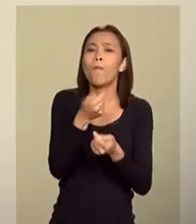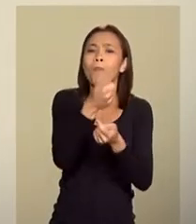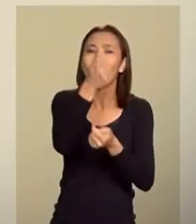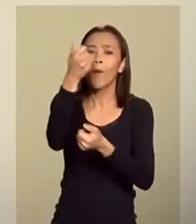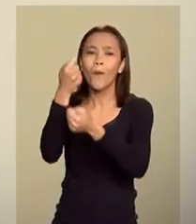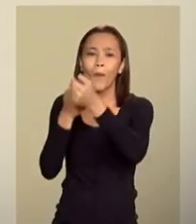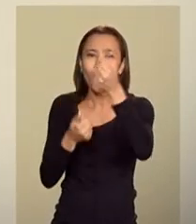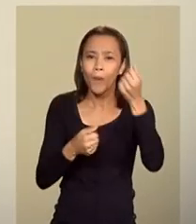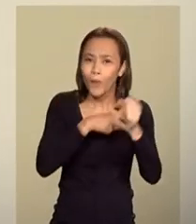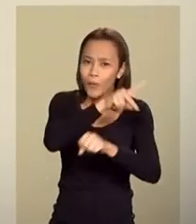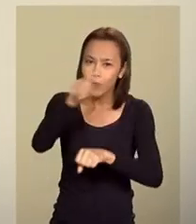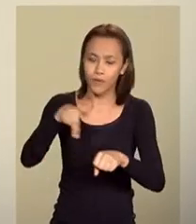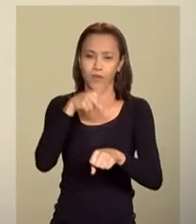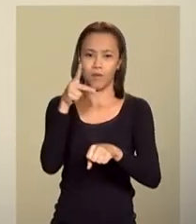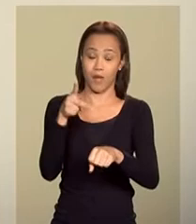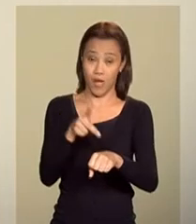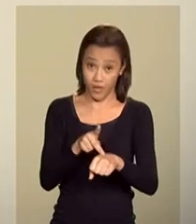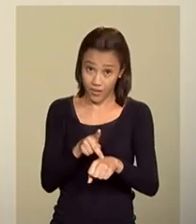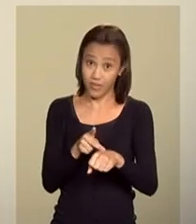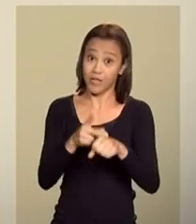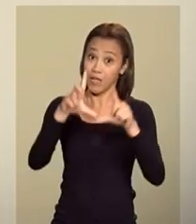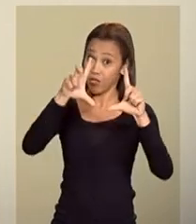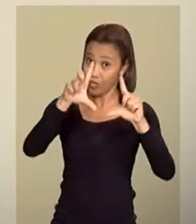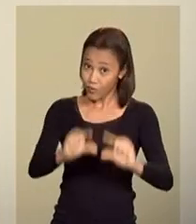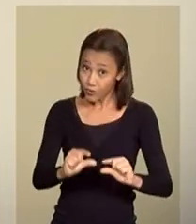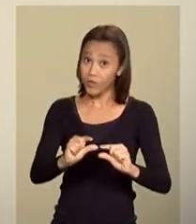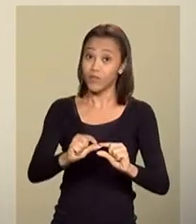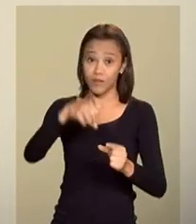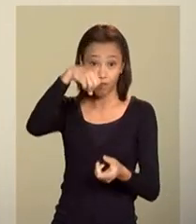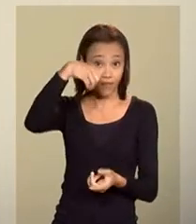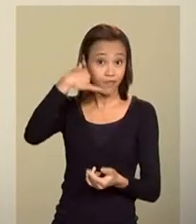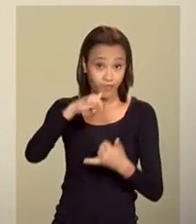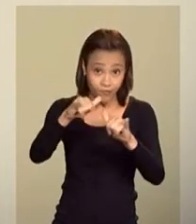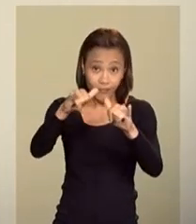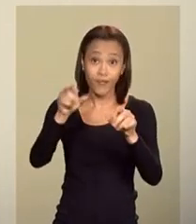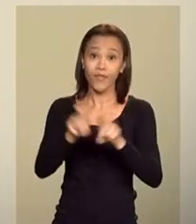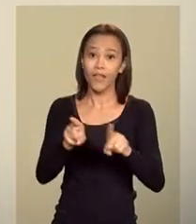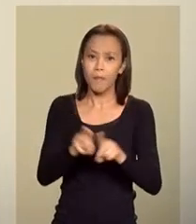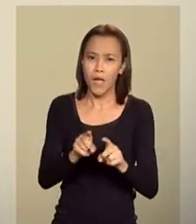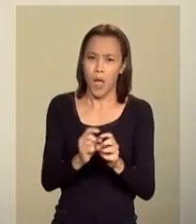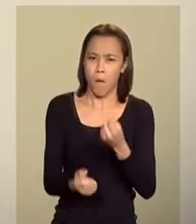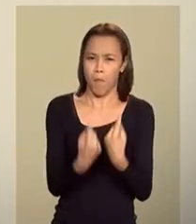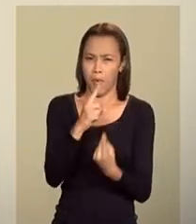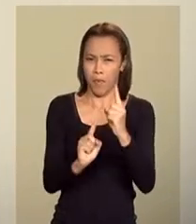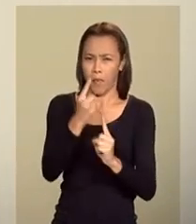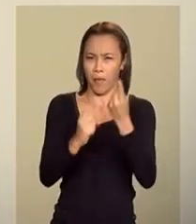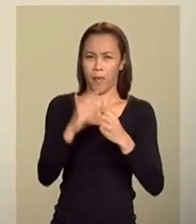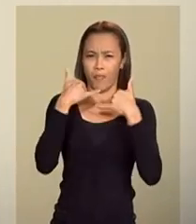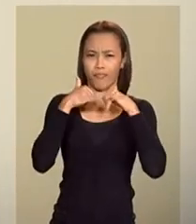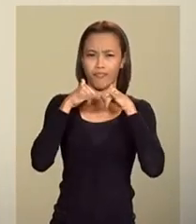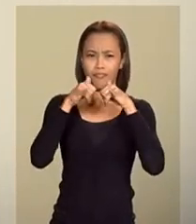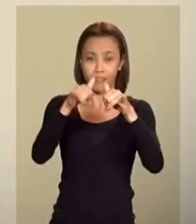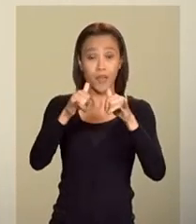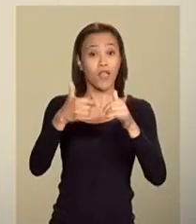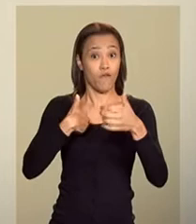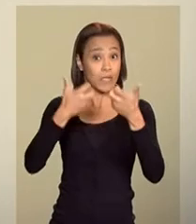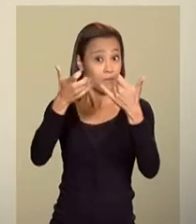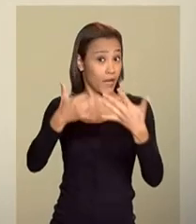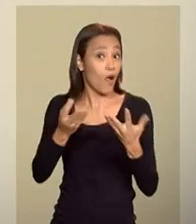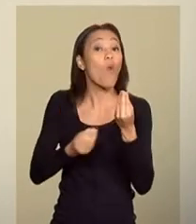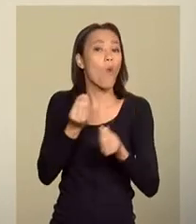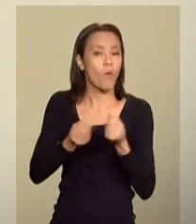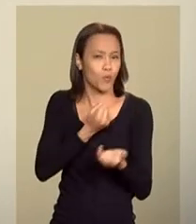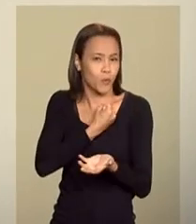poucos países que está ao mesmo tempo baixando o custo da energia aumentando sua produção elétrica explico com